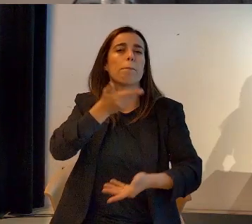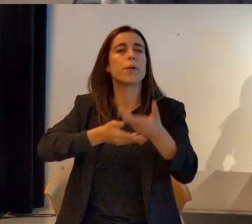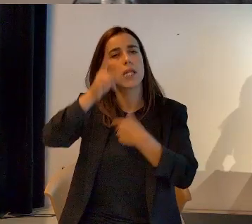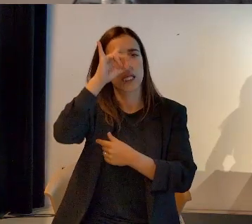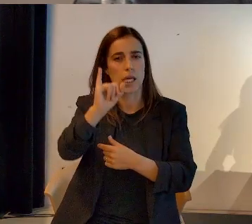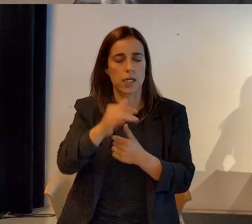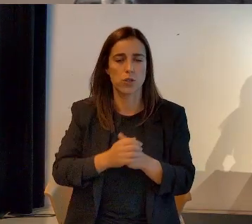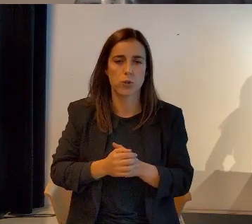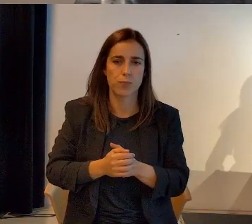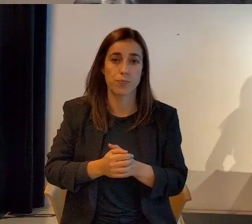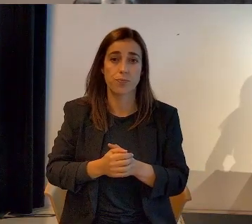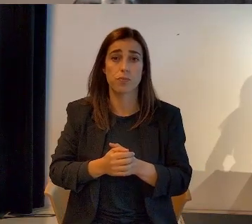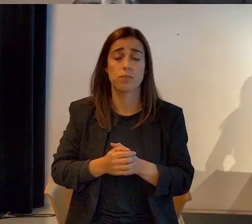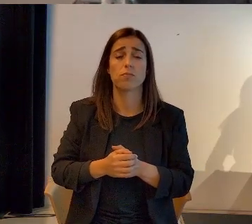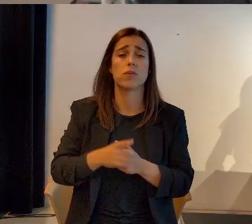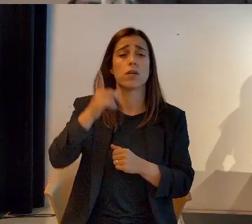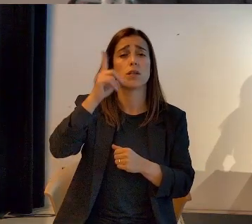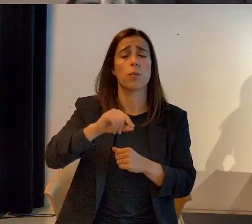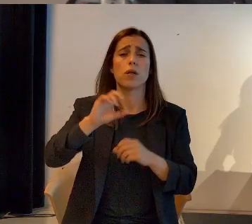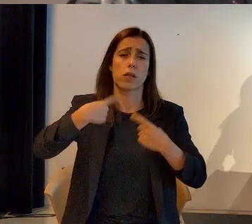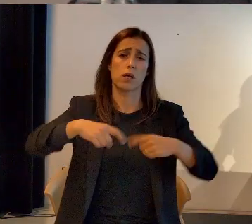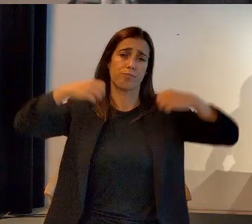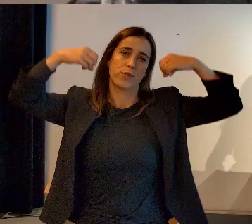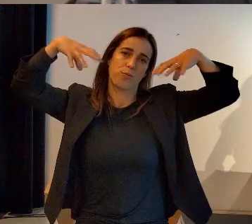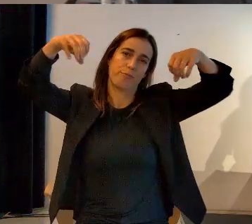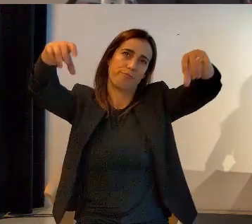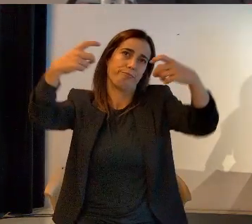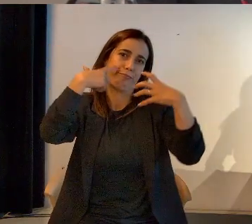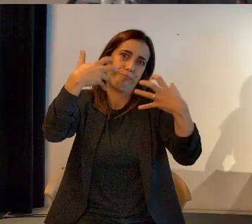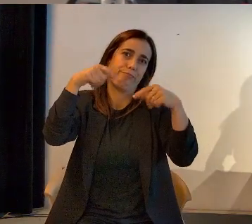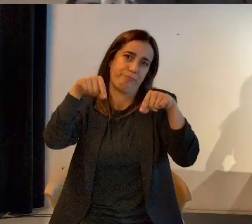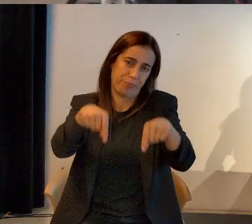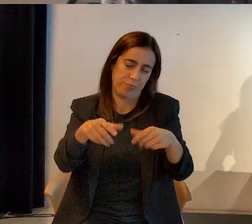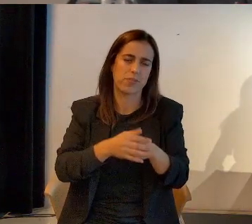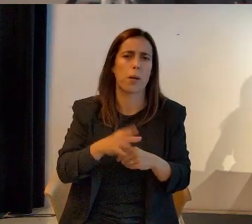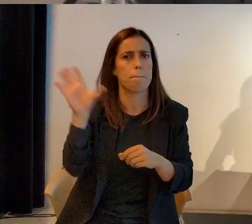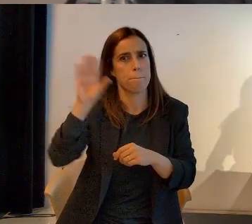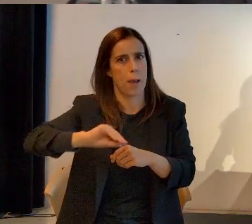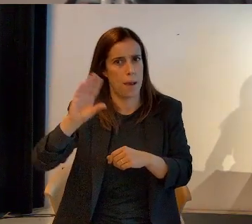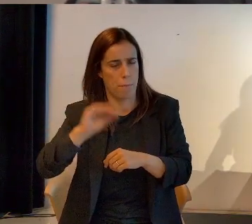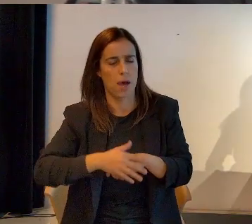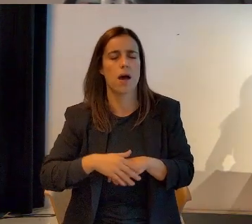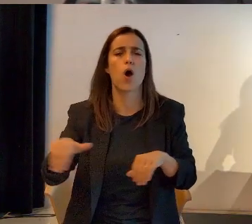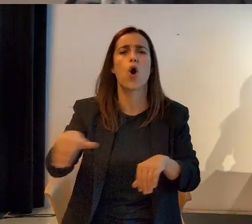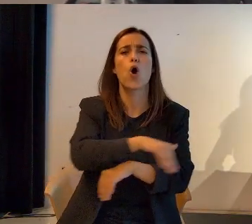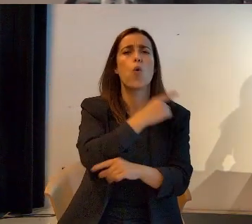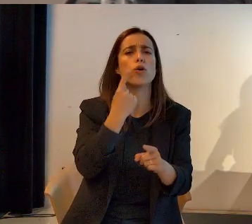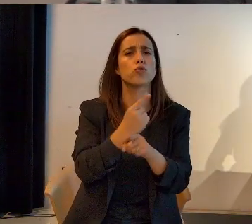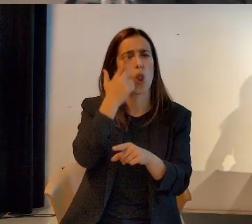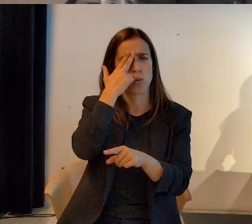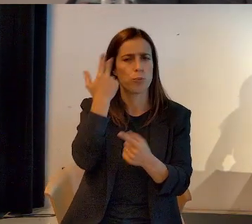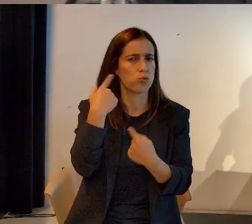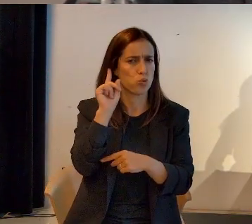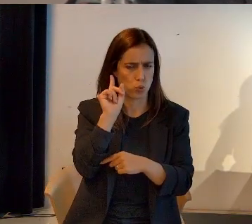ideias. E depois as instalações artísticas, os guarda-chuvas são as mais conhecidas, vamos ter também outras, portanto as ruas não será só a Luís de Camões,